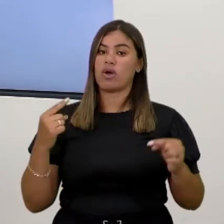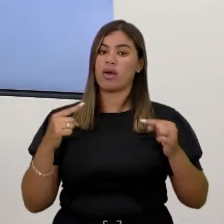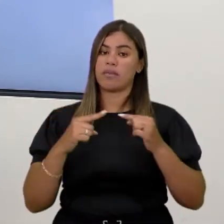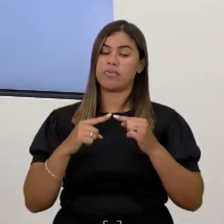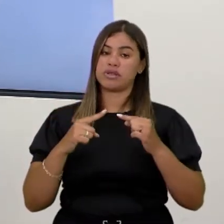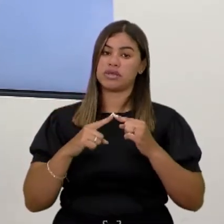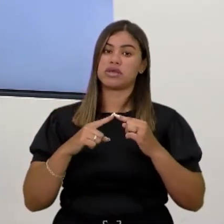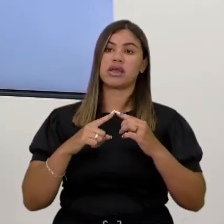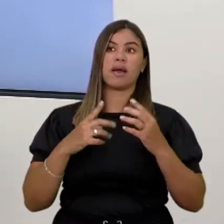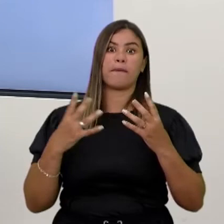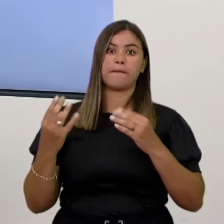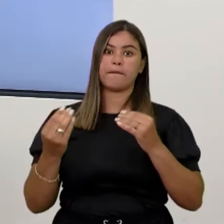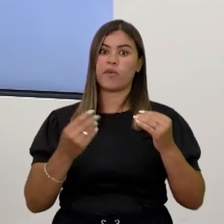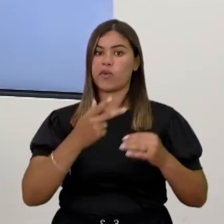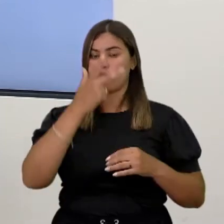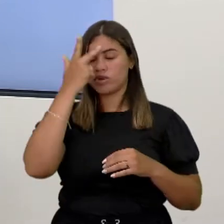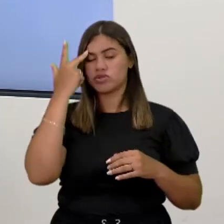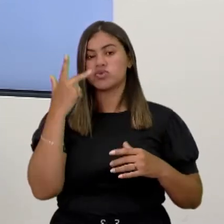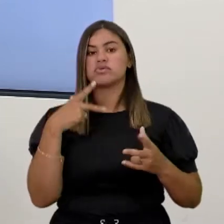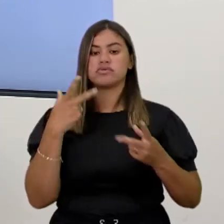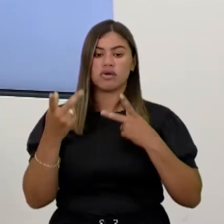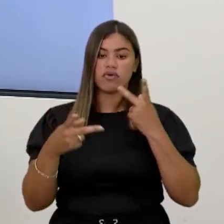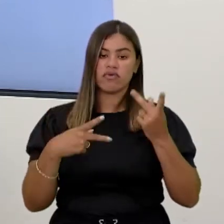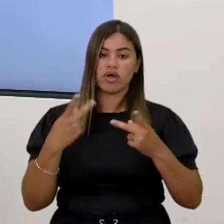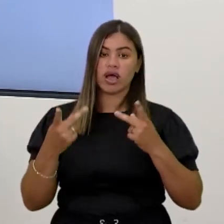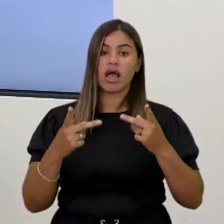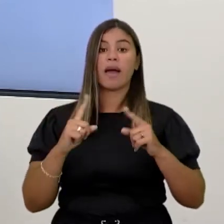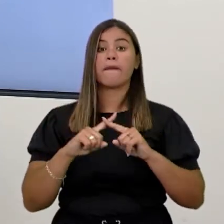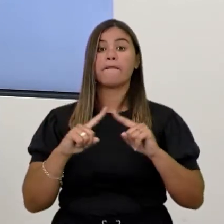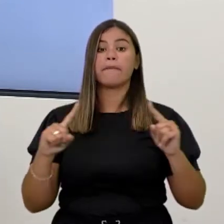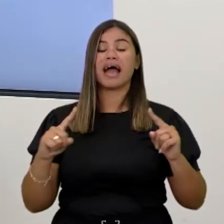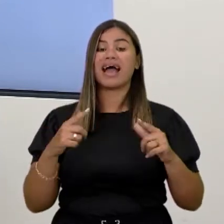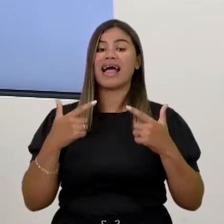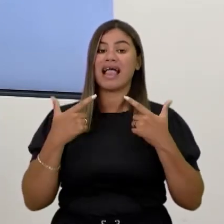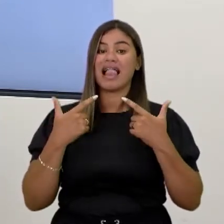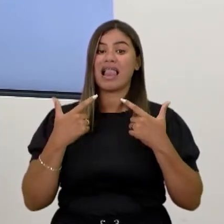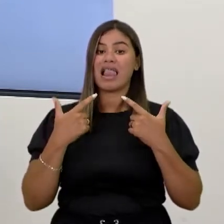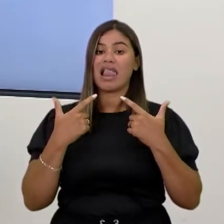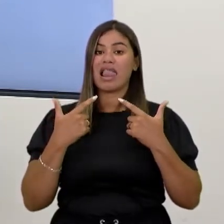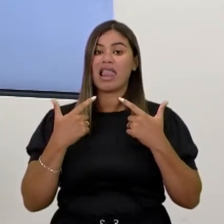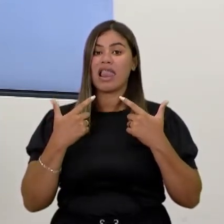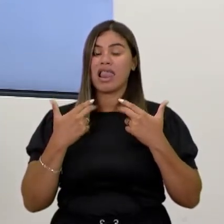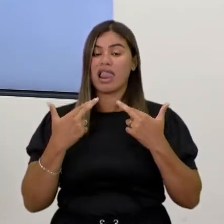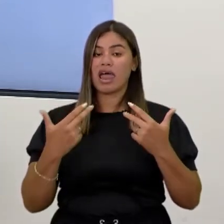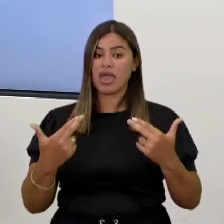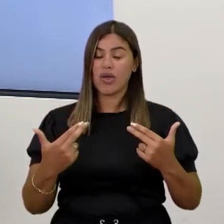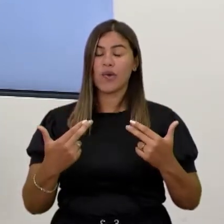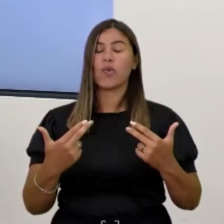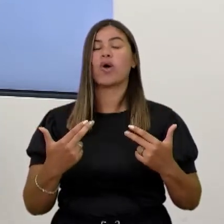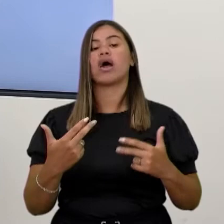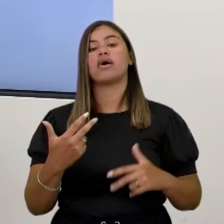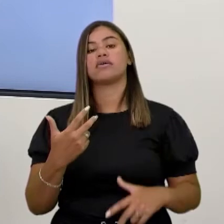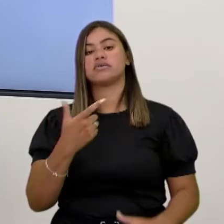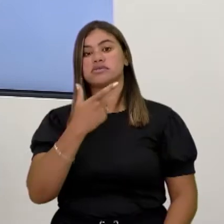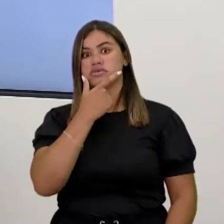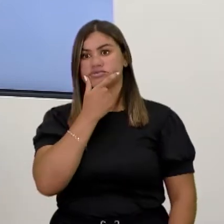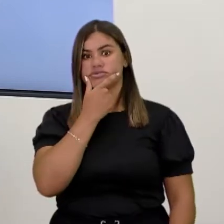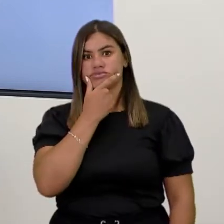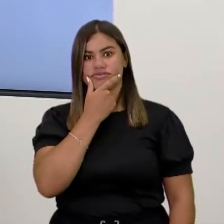do mundo, o universo da informação em língua inglesa, ele é vastamente maior,